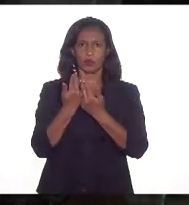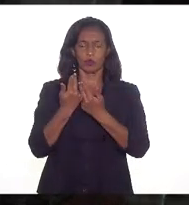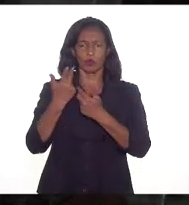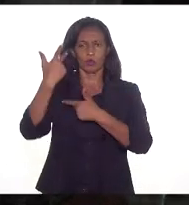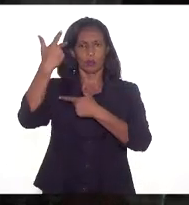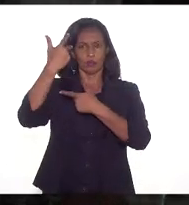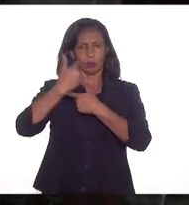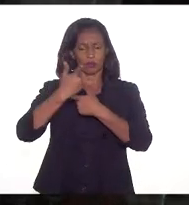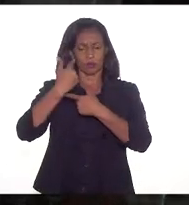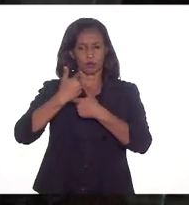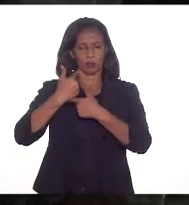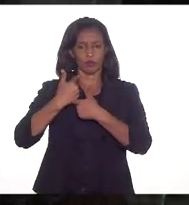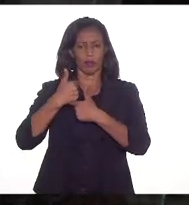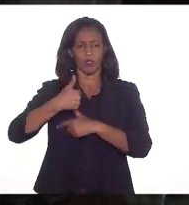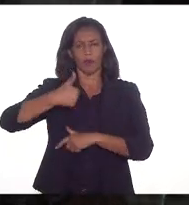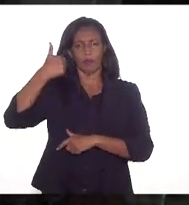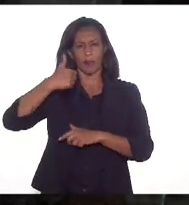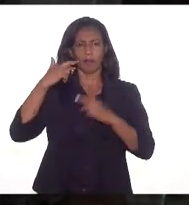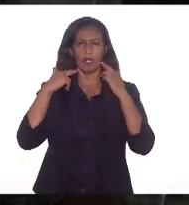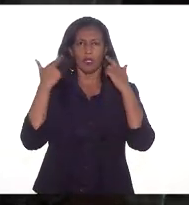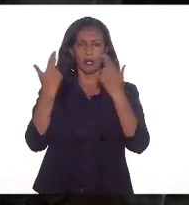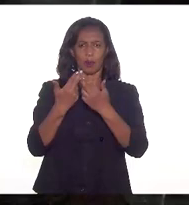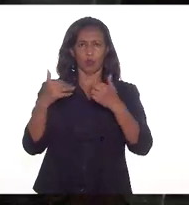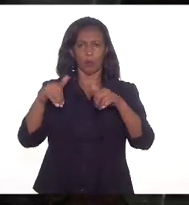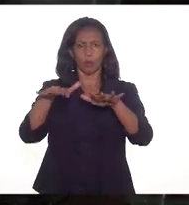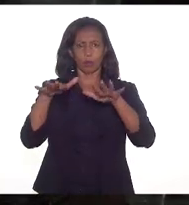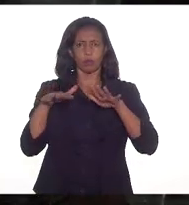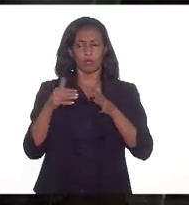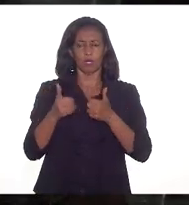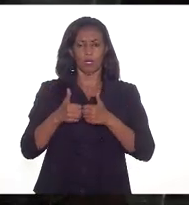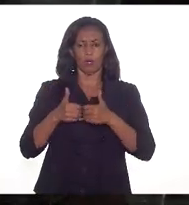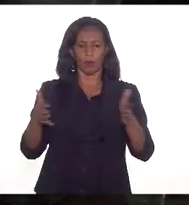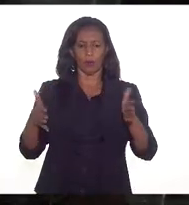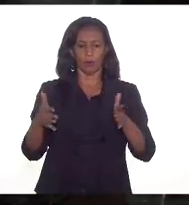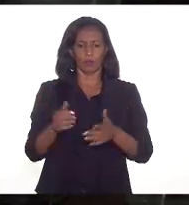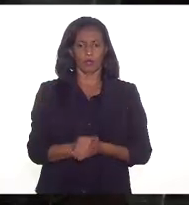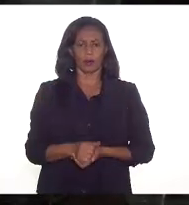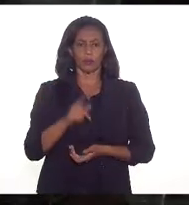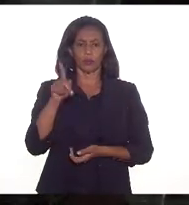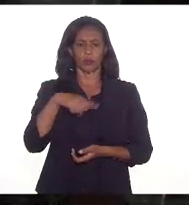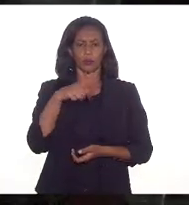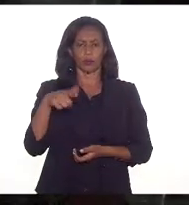em prosseguimento à primeira reunião extraordinária iniciada e suspensa no dia